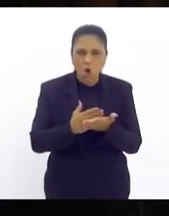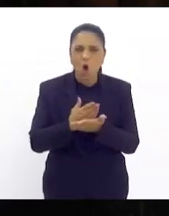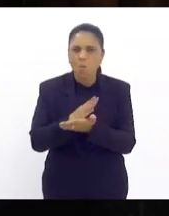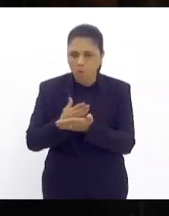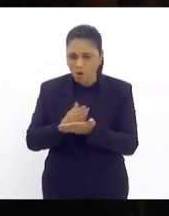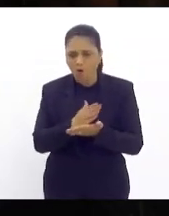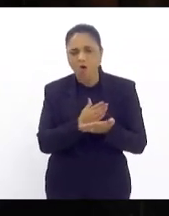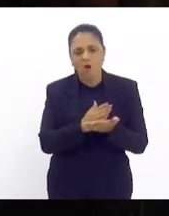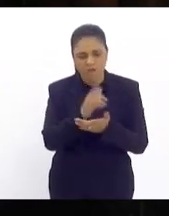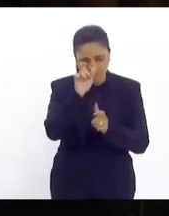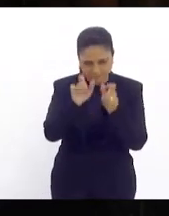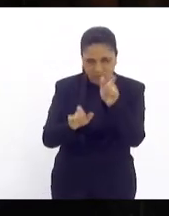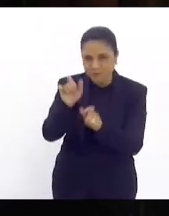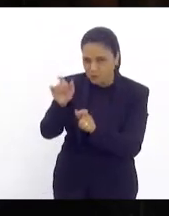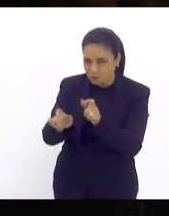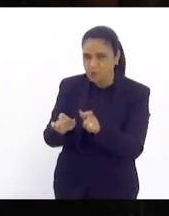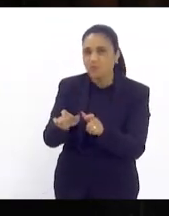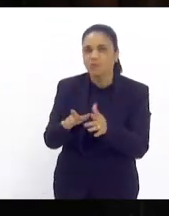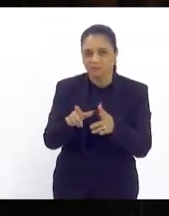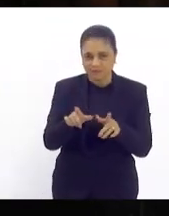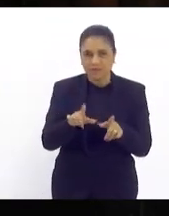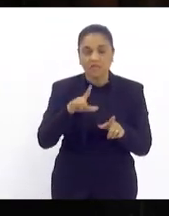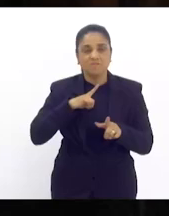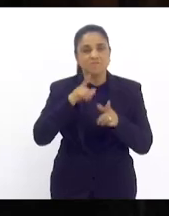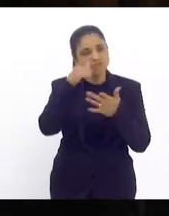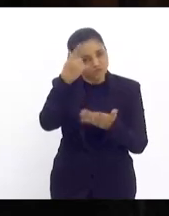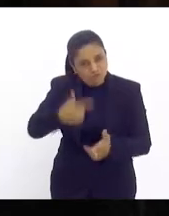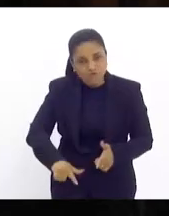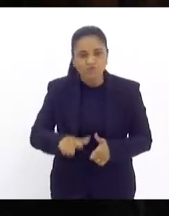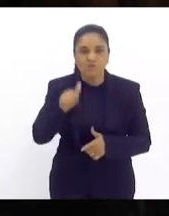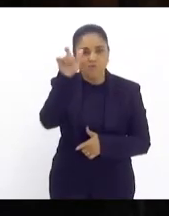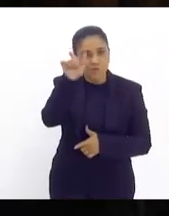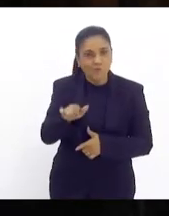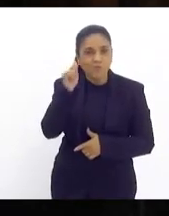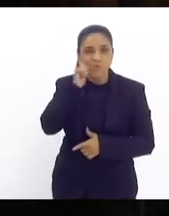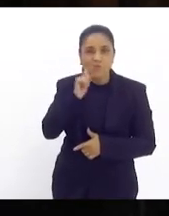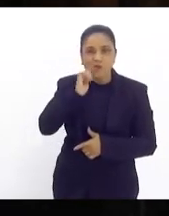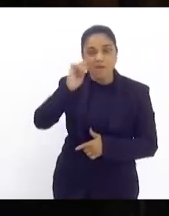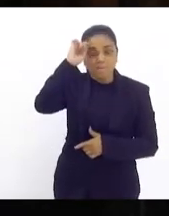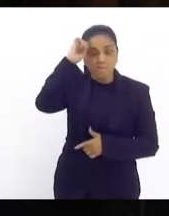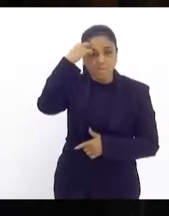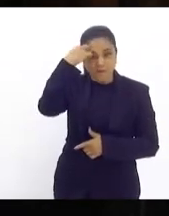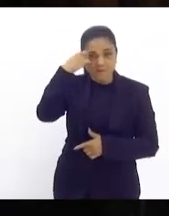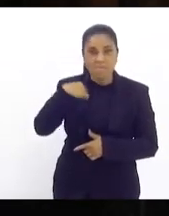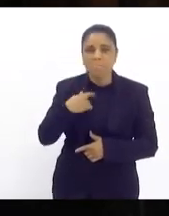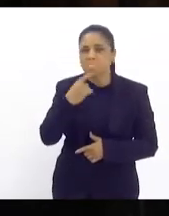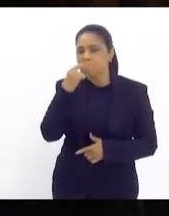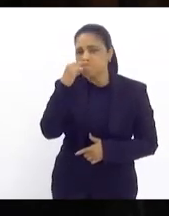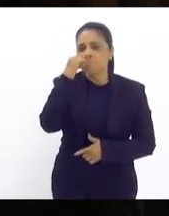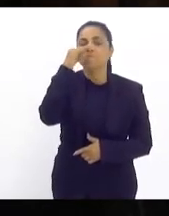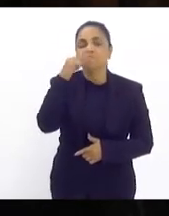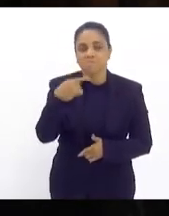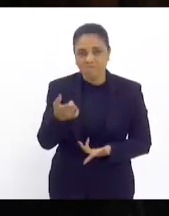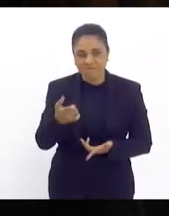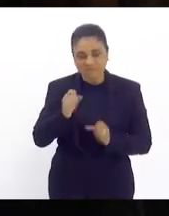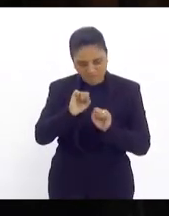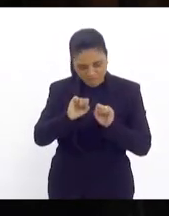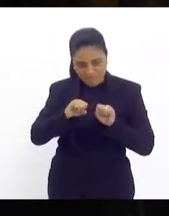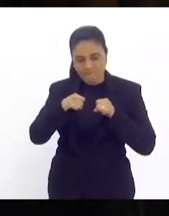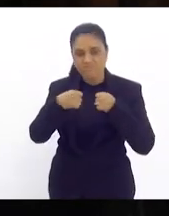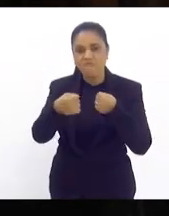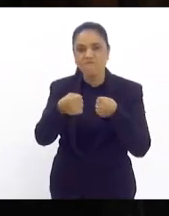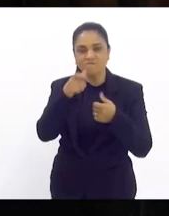afinal de contas de novo uma mulher preta da favela soa como insolente até enfrentar